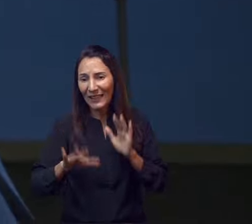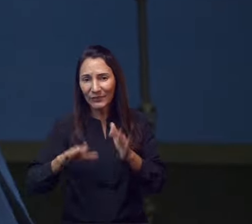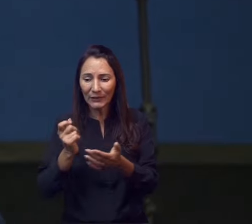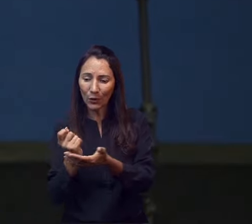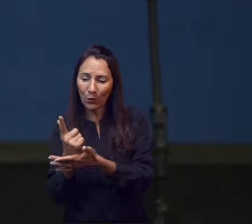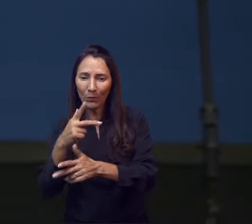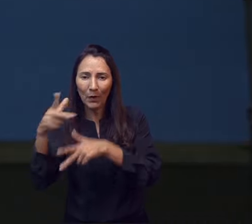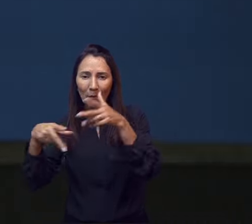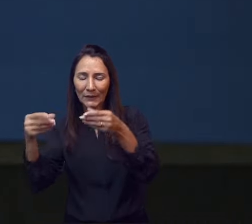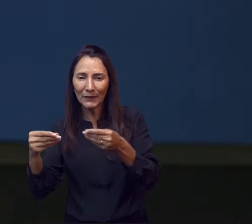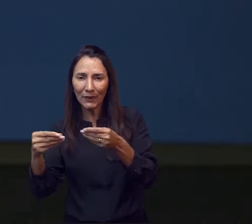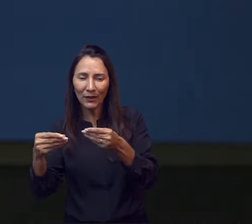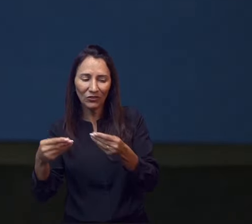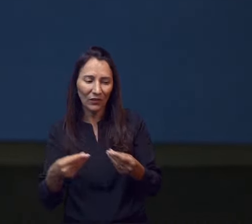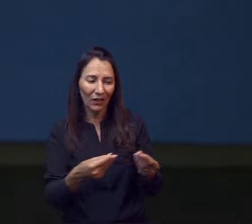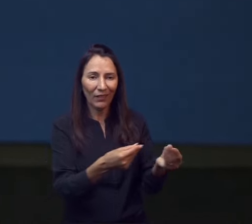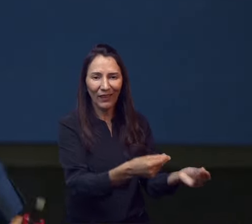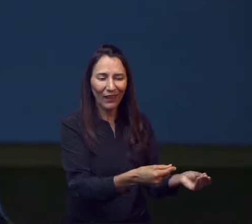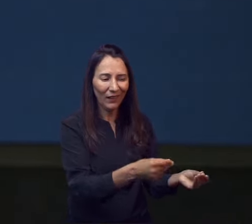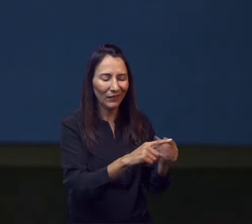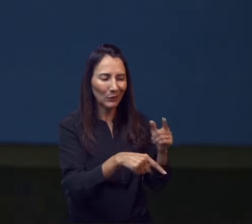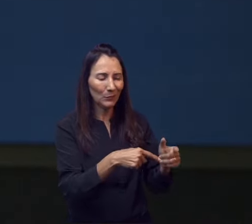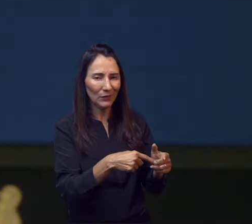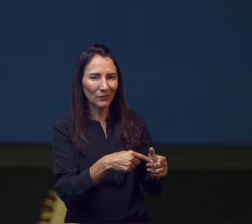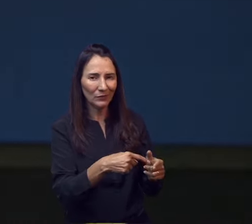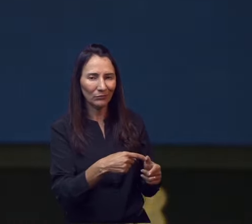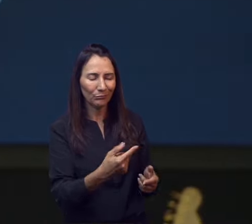pessoas e nos arrependemos depois